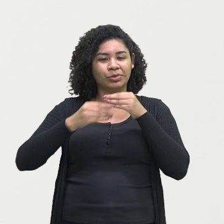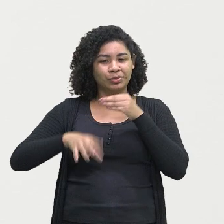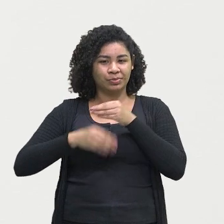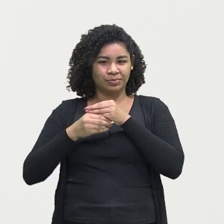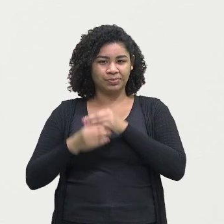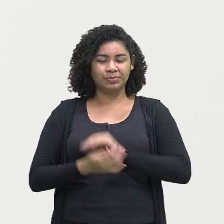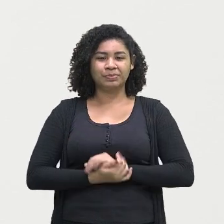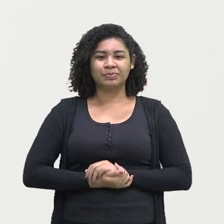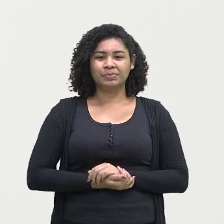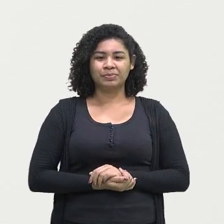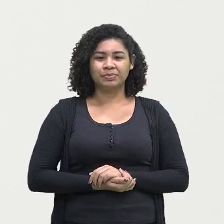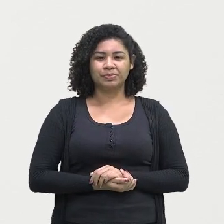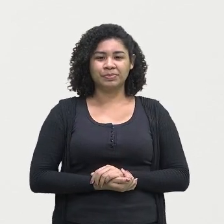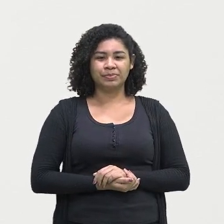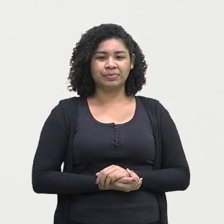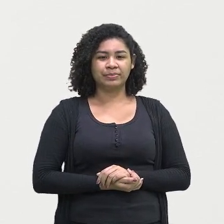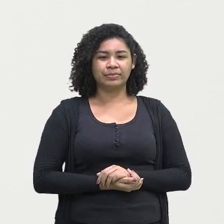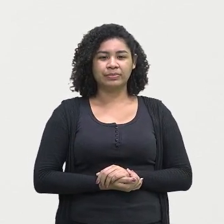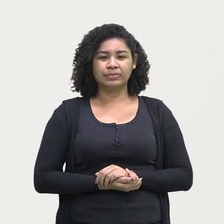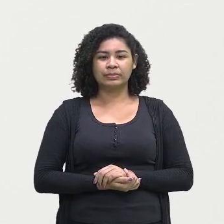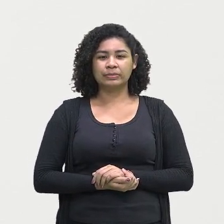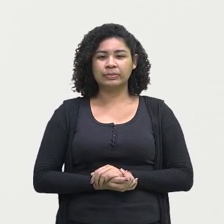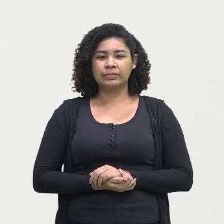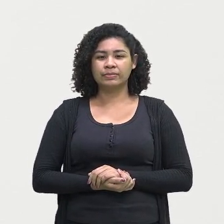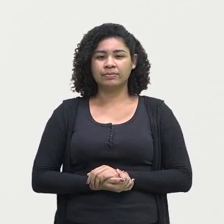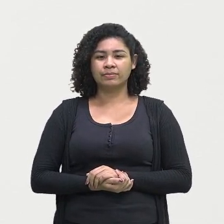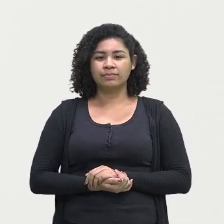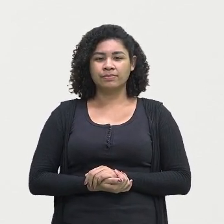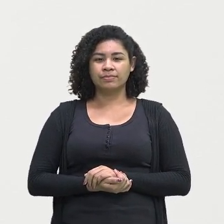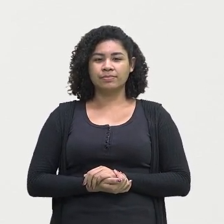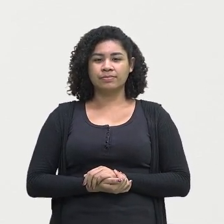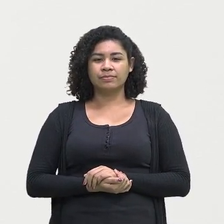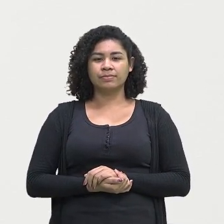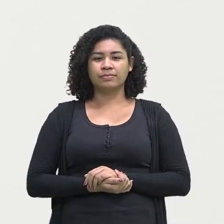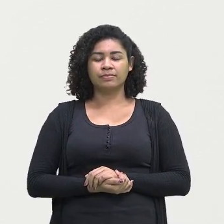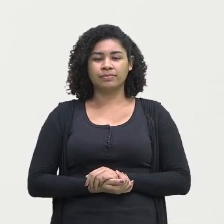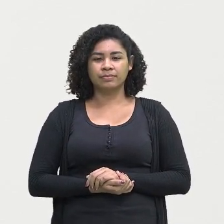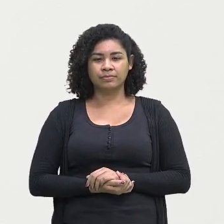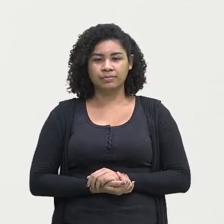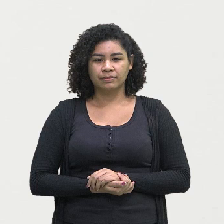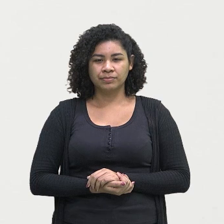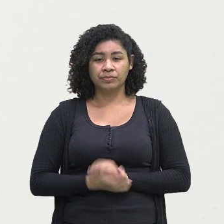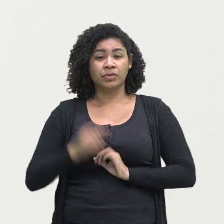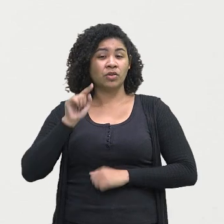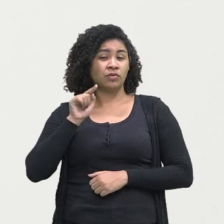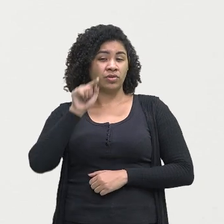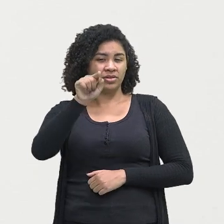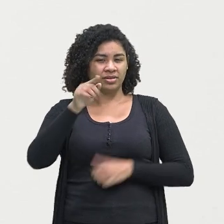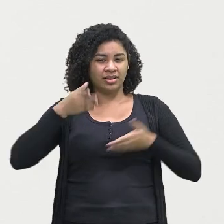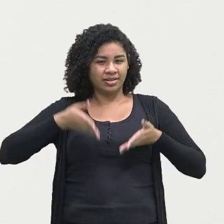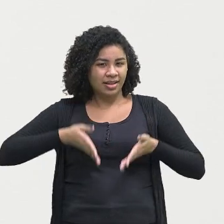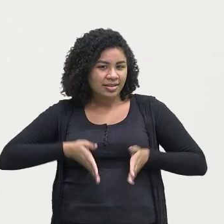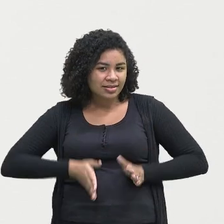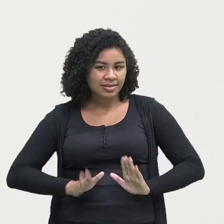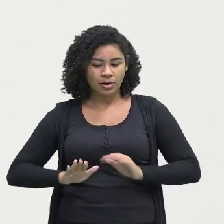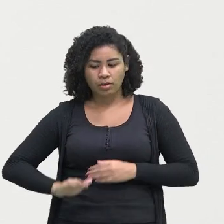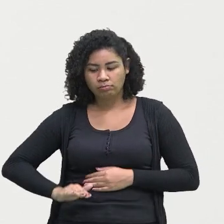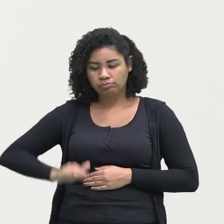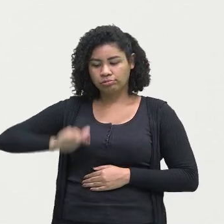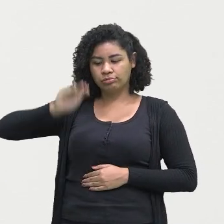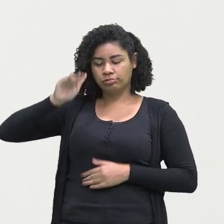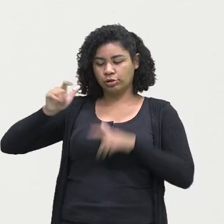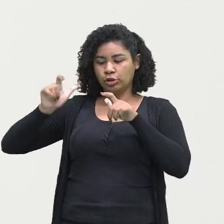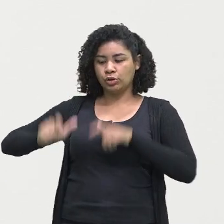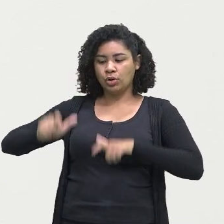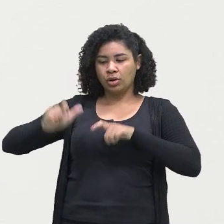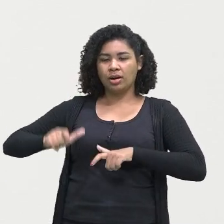were born and grew up in New York. Olha só. Você nasceu e cresceu em Nova